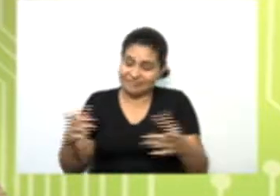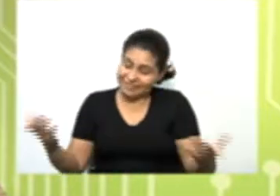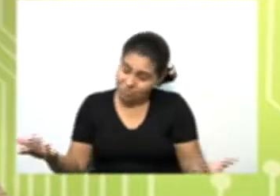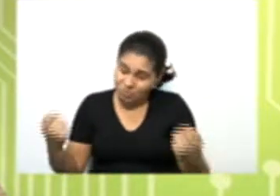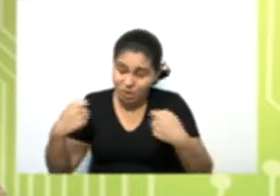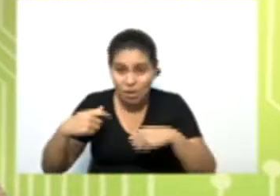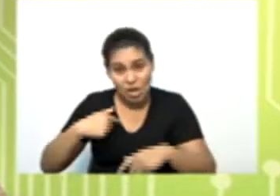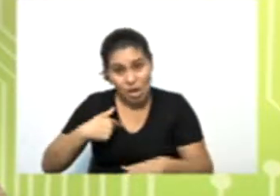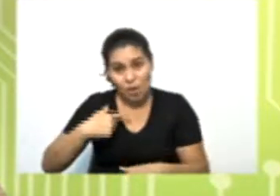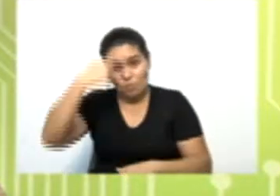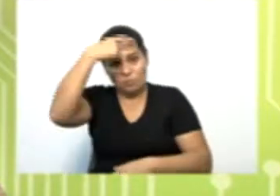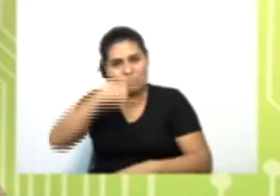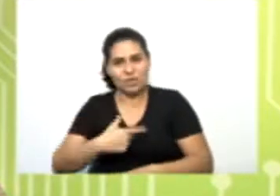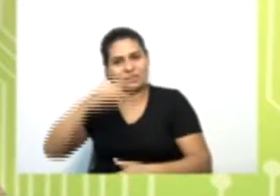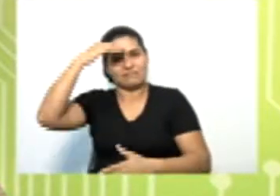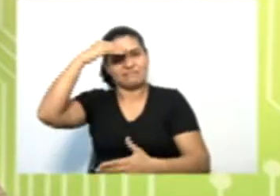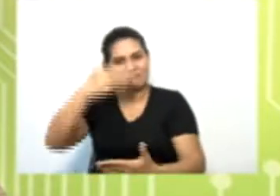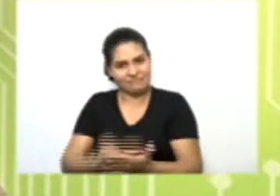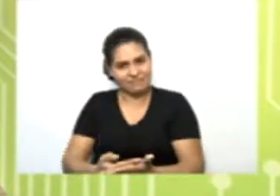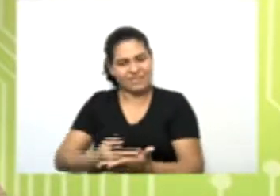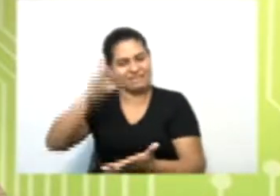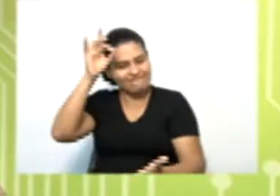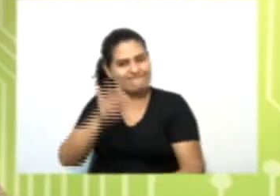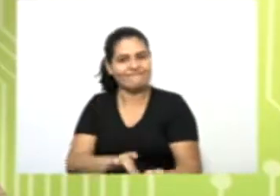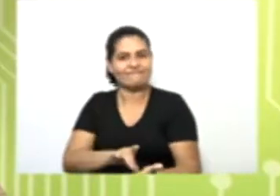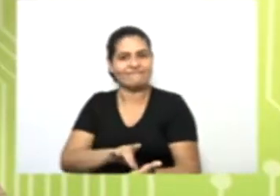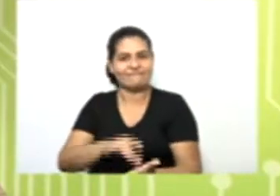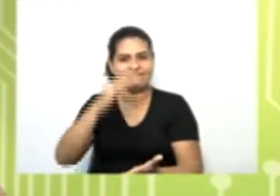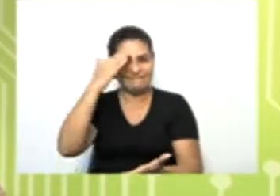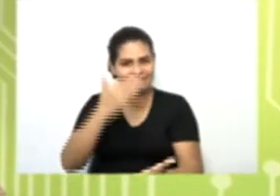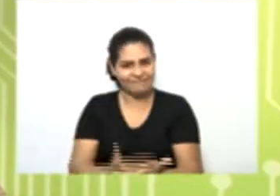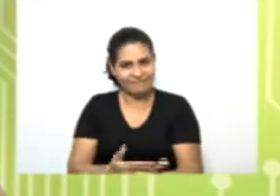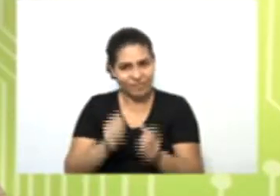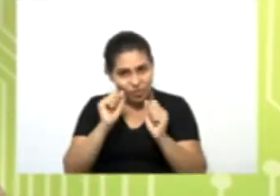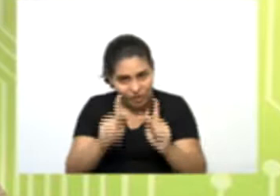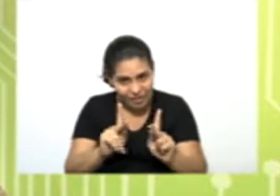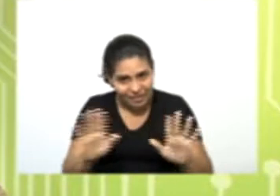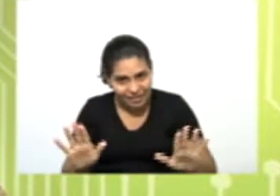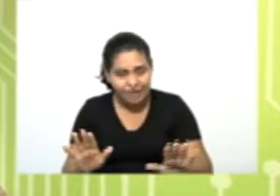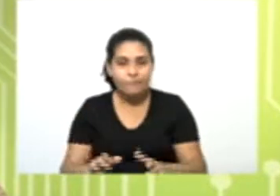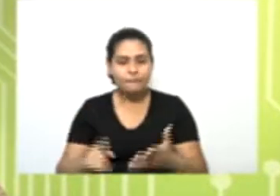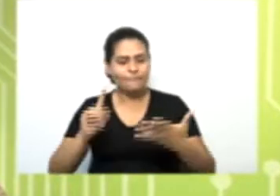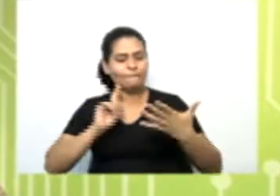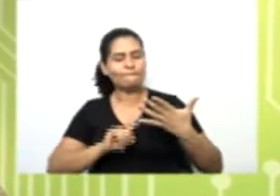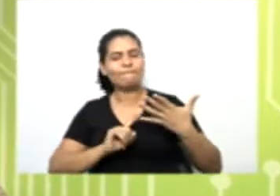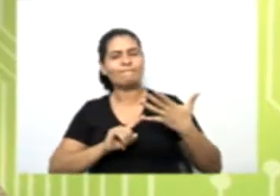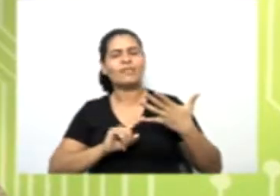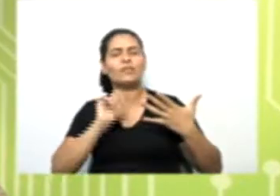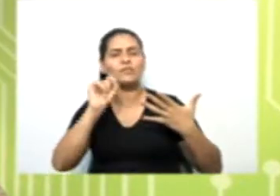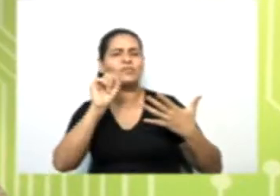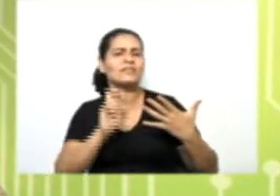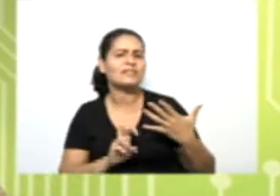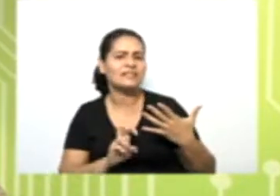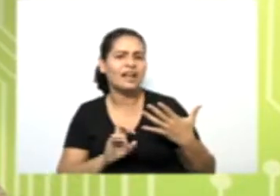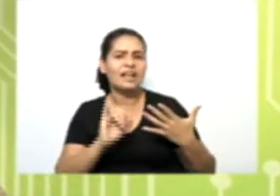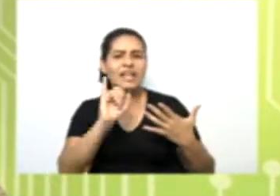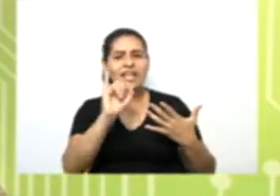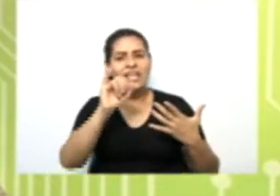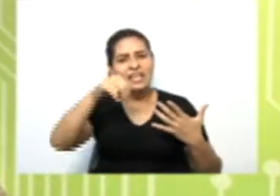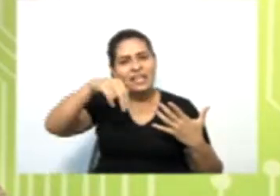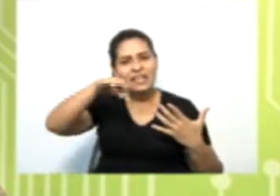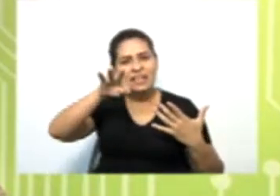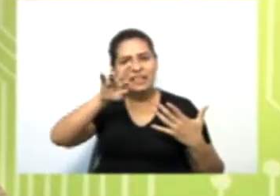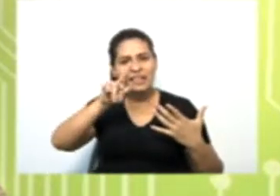eu preciso ter autoafirmação, beleza? O quinto pilar se chama